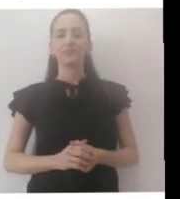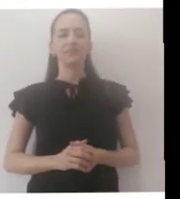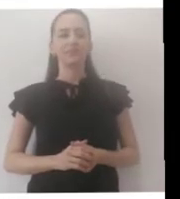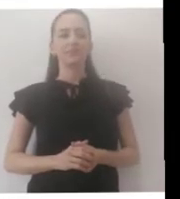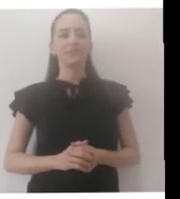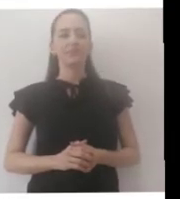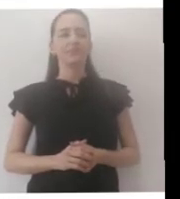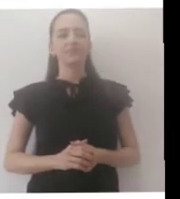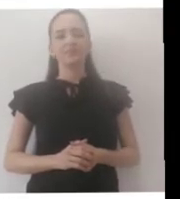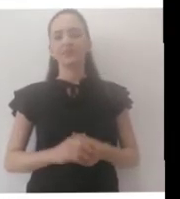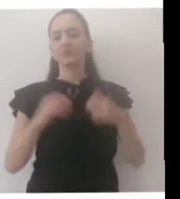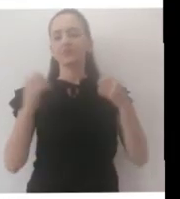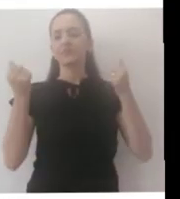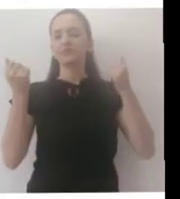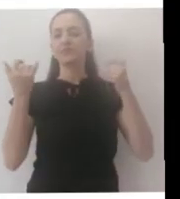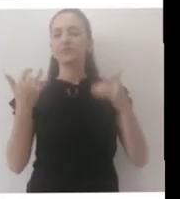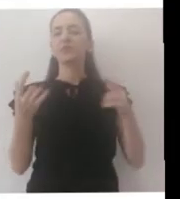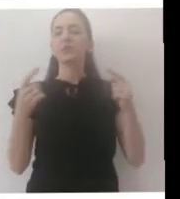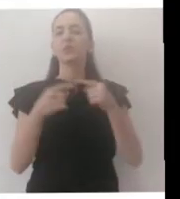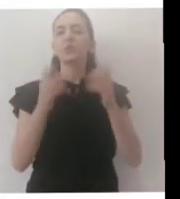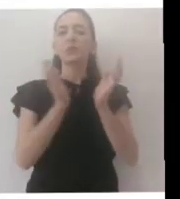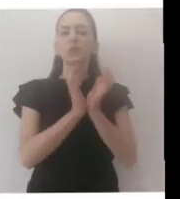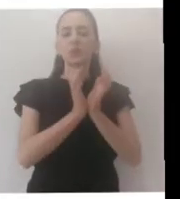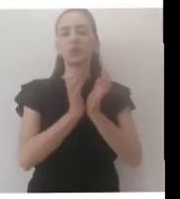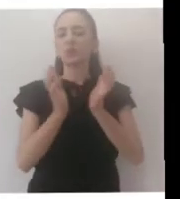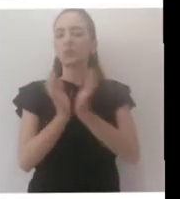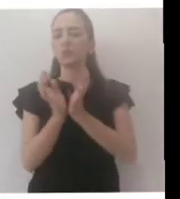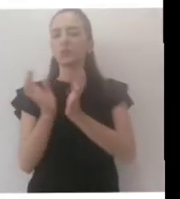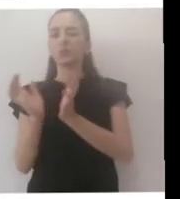que? Aquilo que eu falei para vocês. Vaca